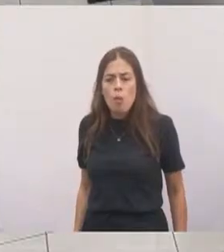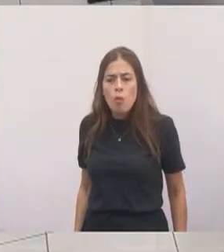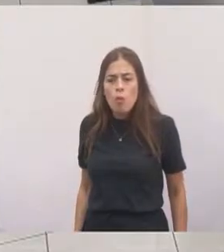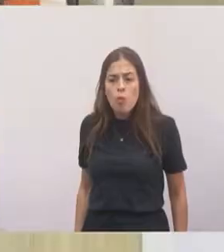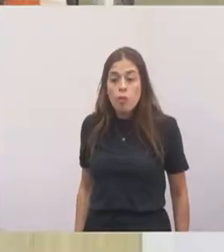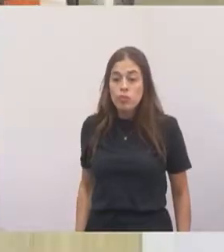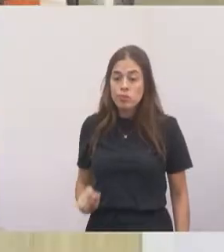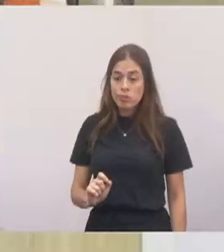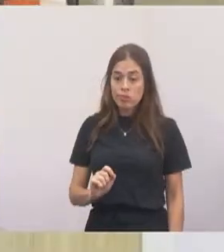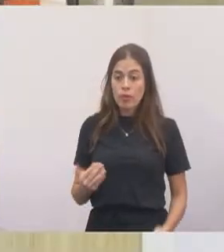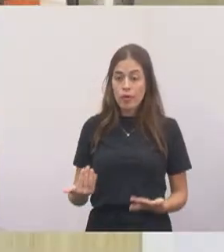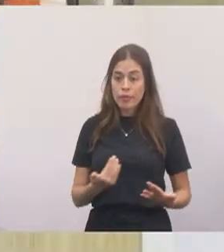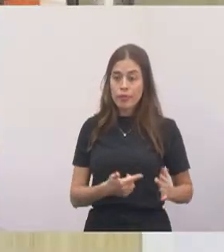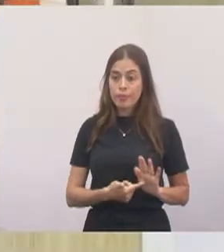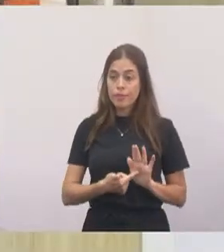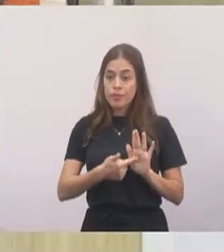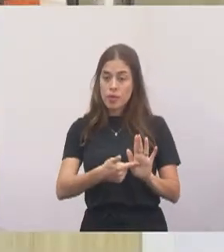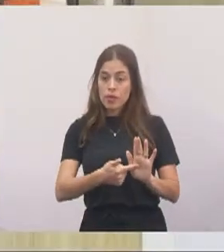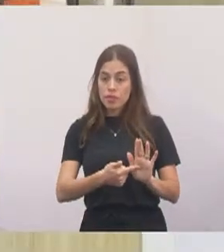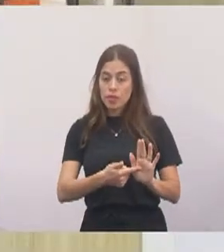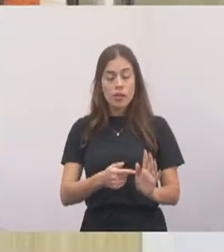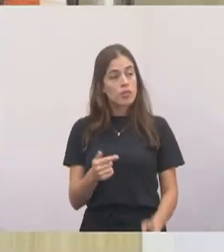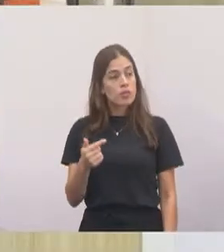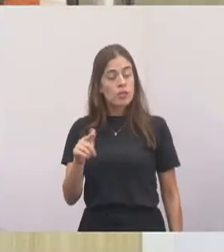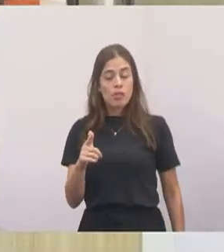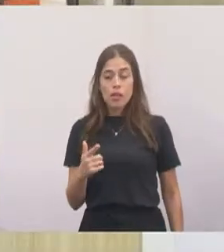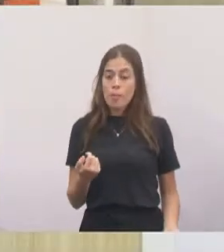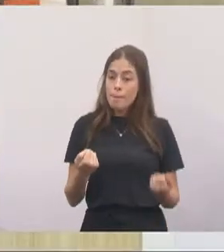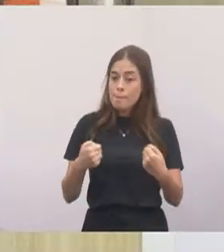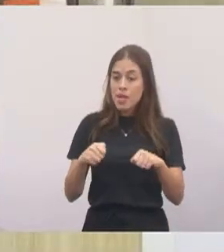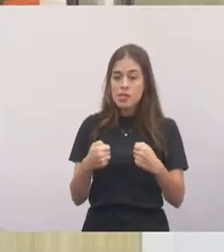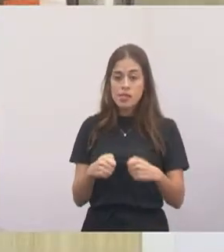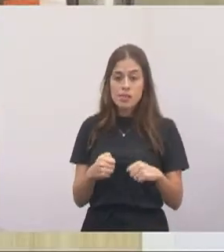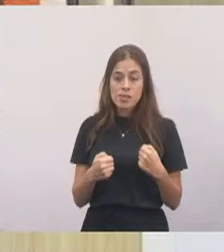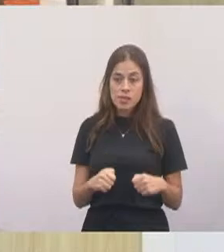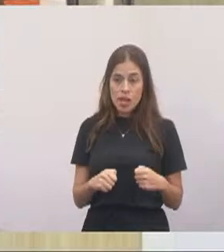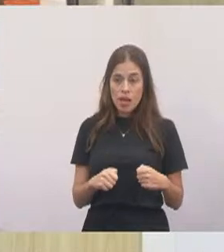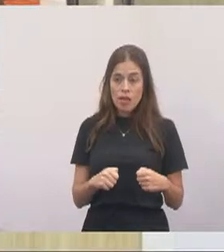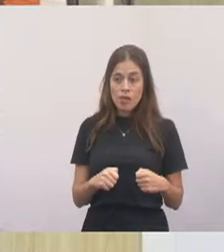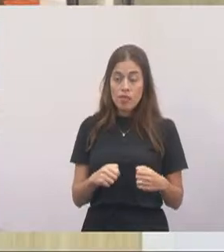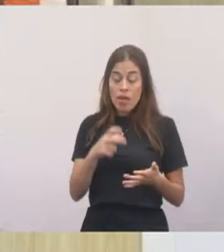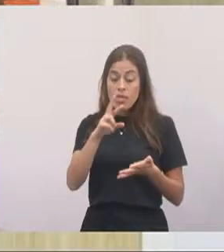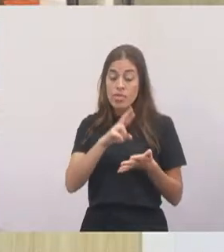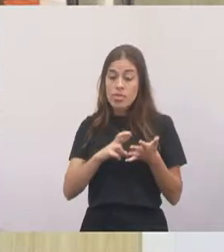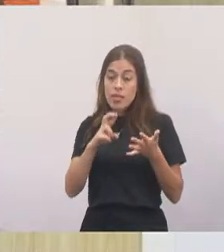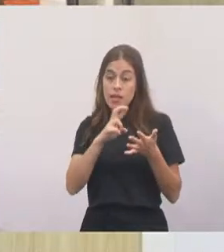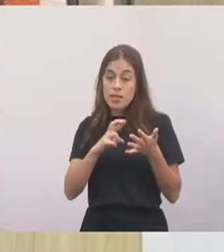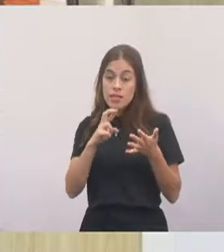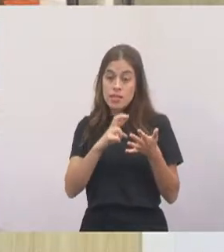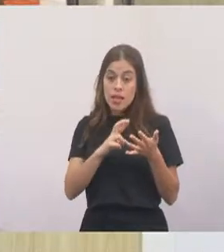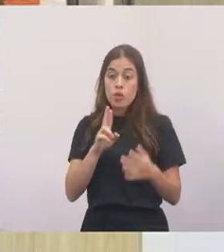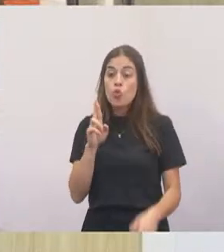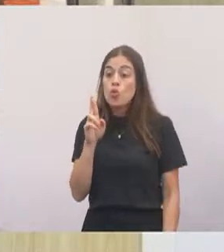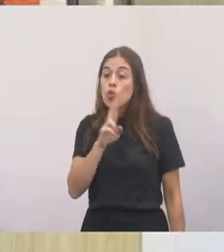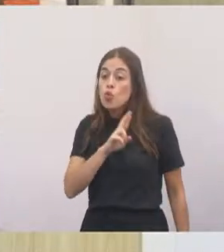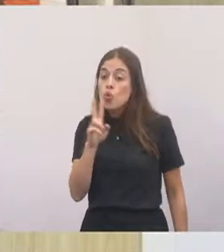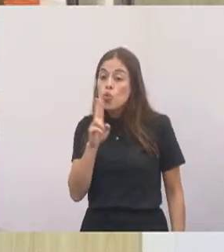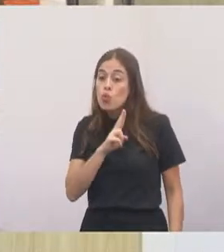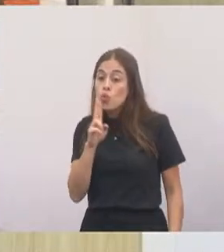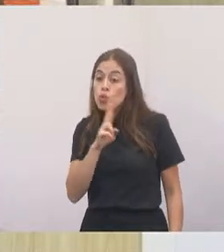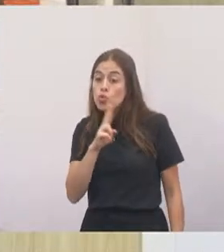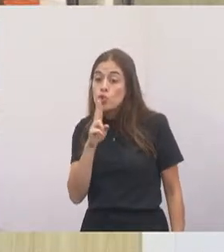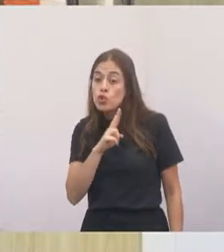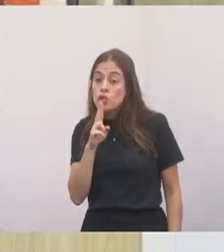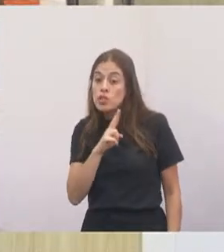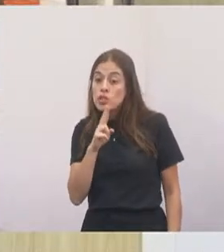O que foi levantado é que não precisava ser mais analisado como regime de urgência esse projeto. Ele Desculpa,